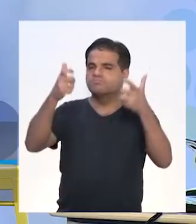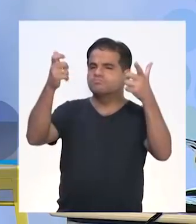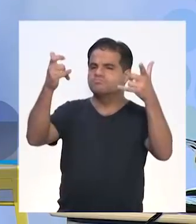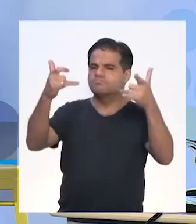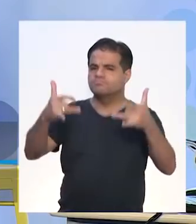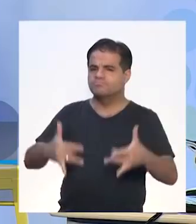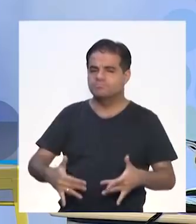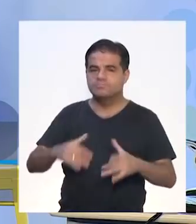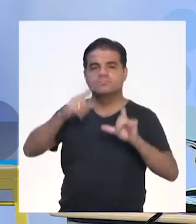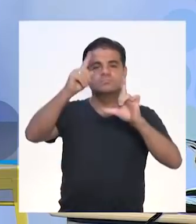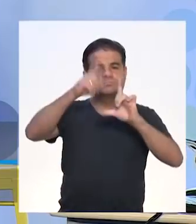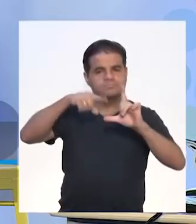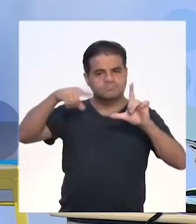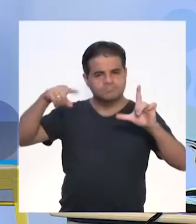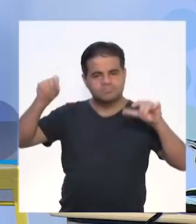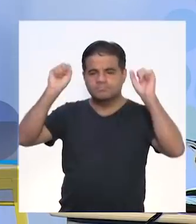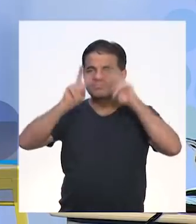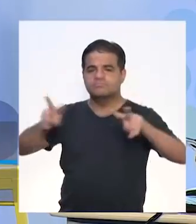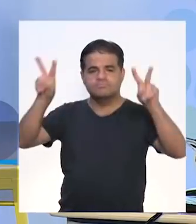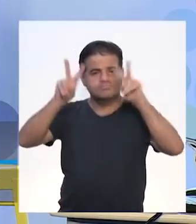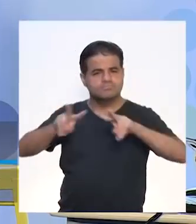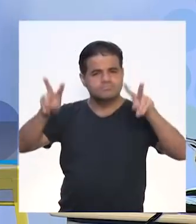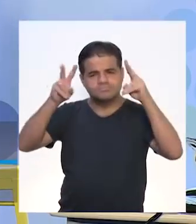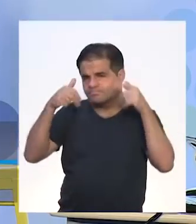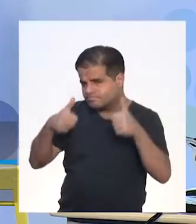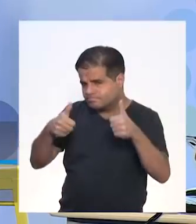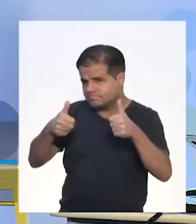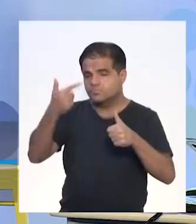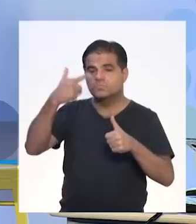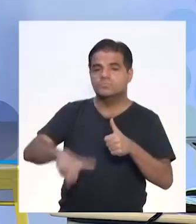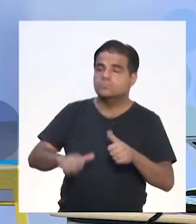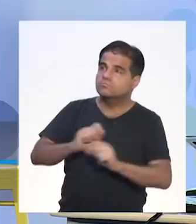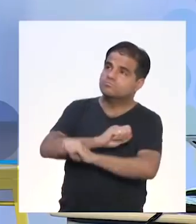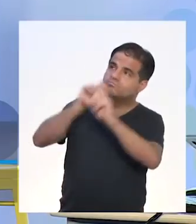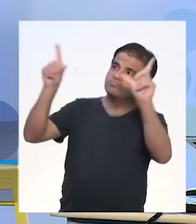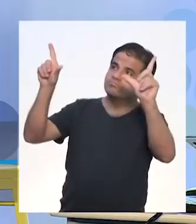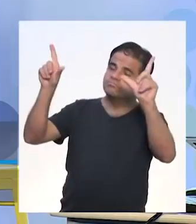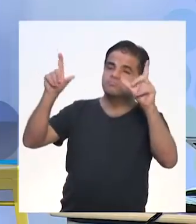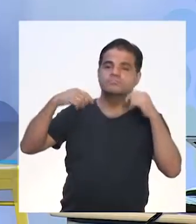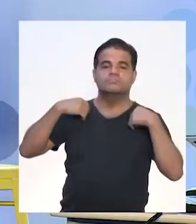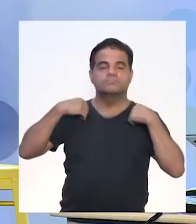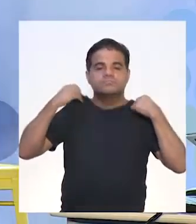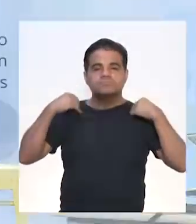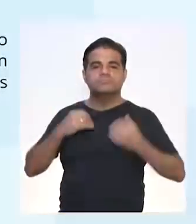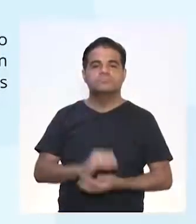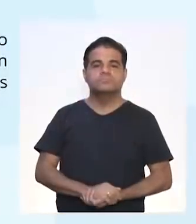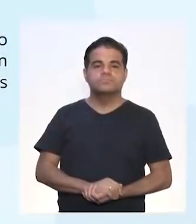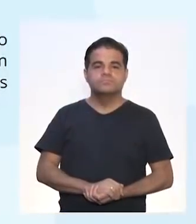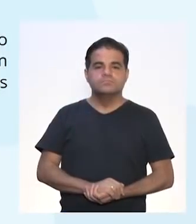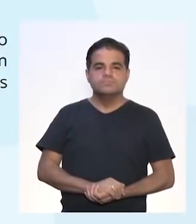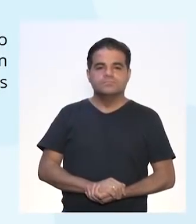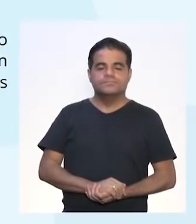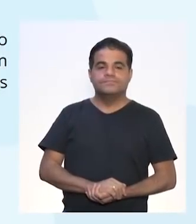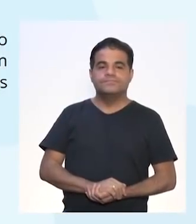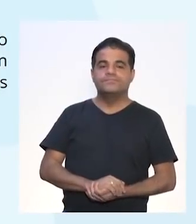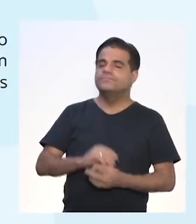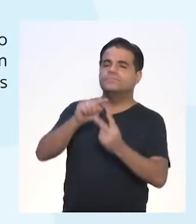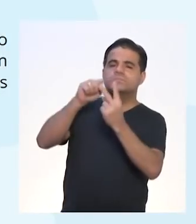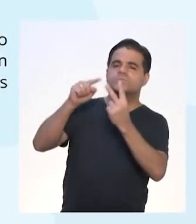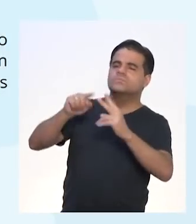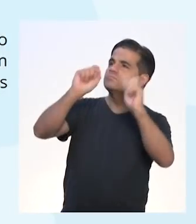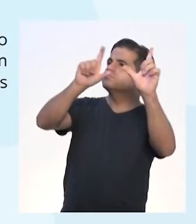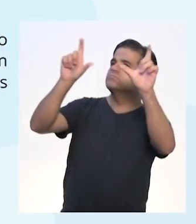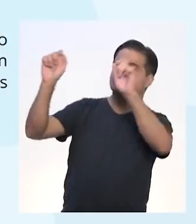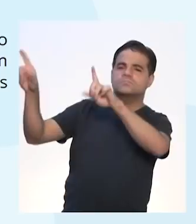aí, gráfico-visuais, ok? Próxima. Pode ir, Elaine. 5. Nos dois cartazes,